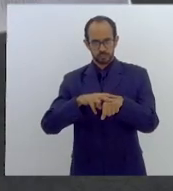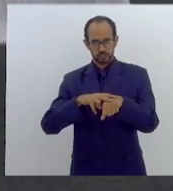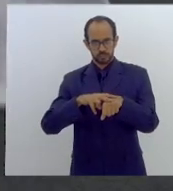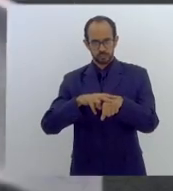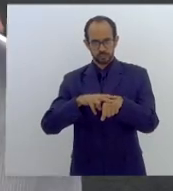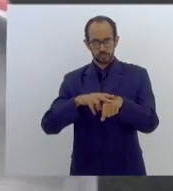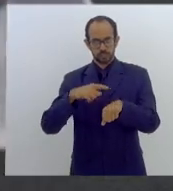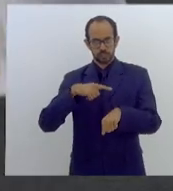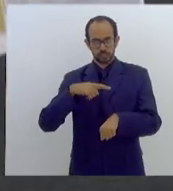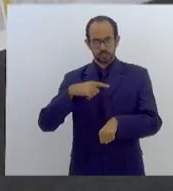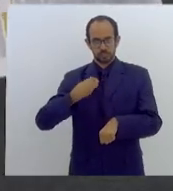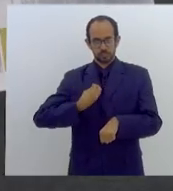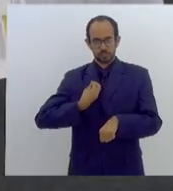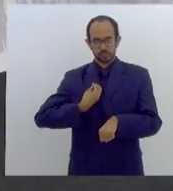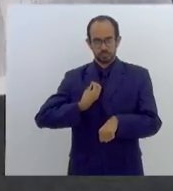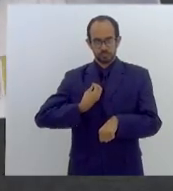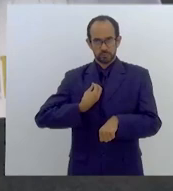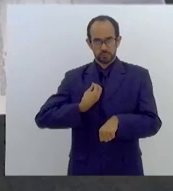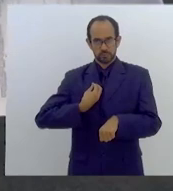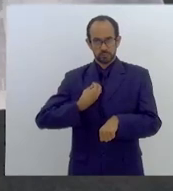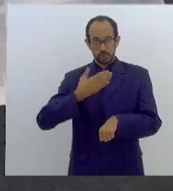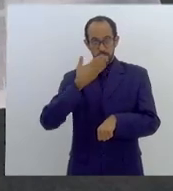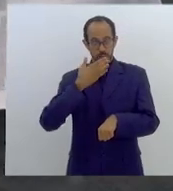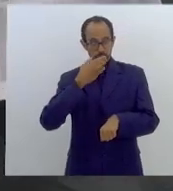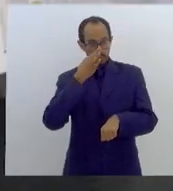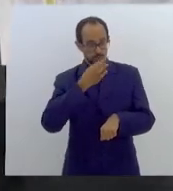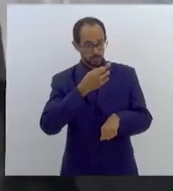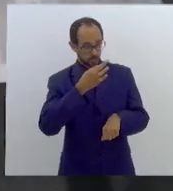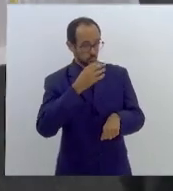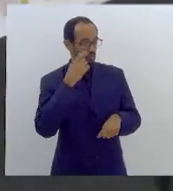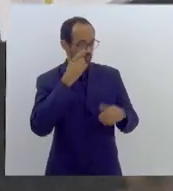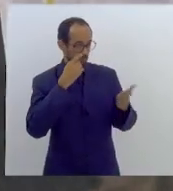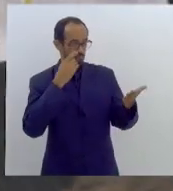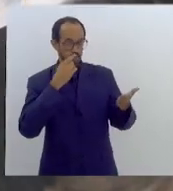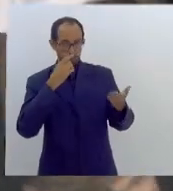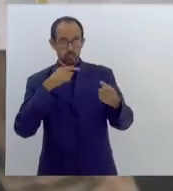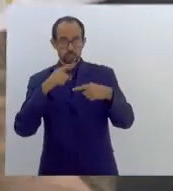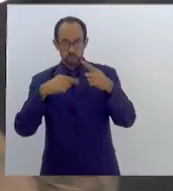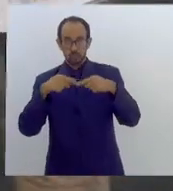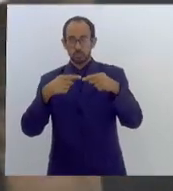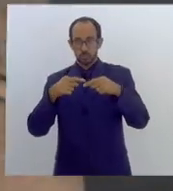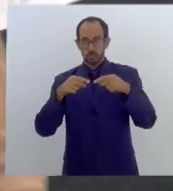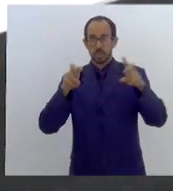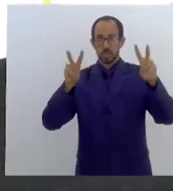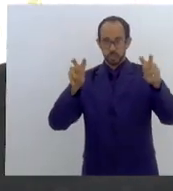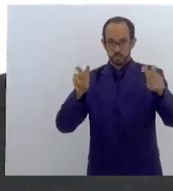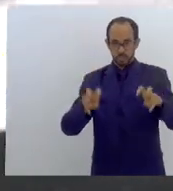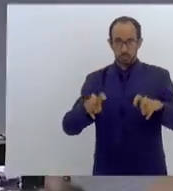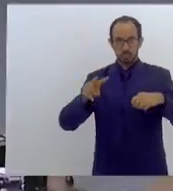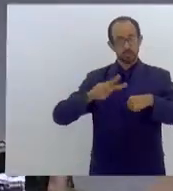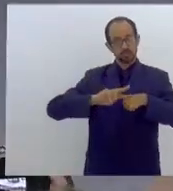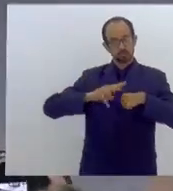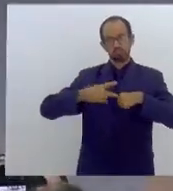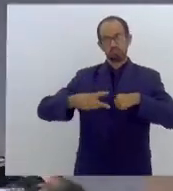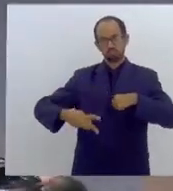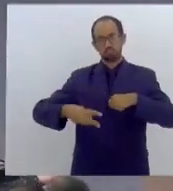uma participação, eu peço atenção dos colegas, porque isso vai ser tema de muitos desdobramentos.